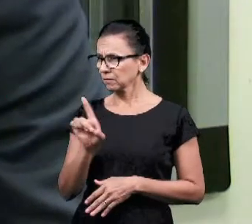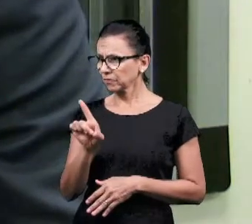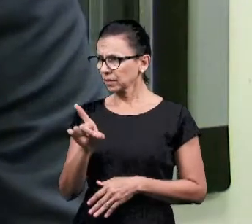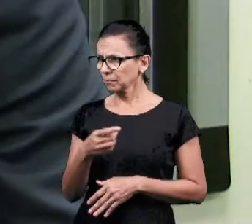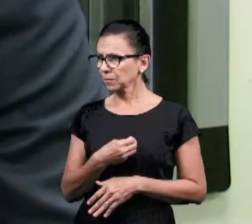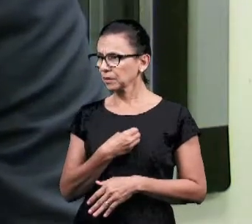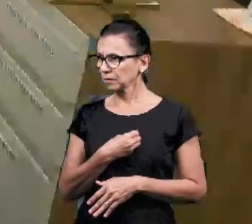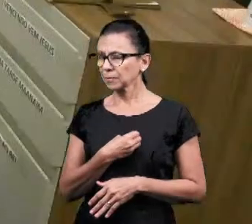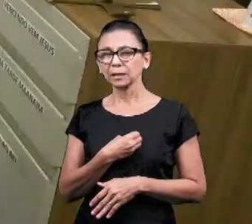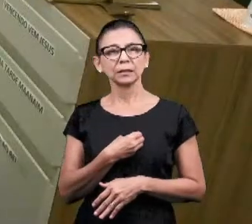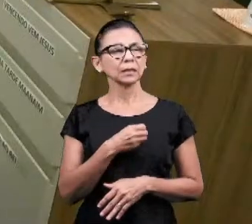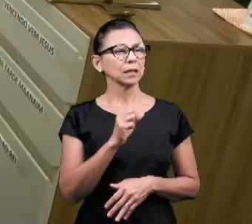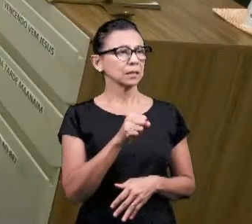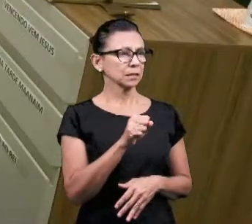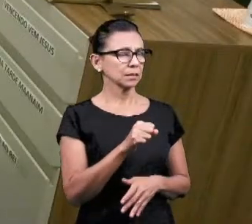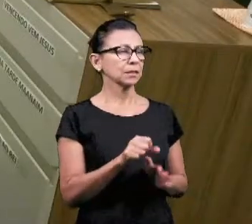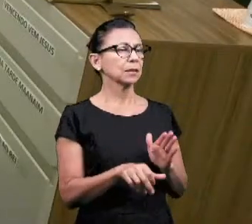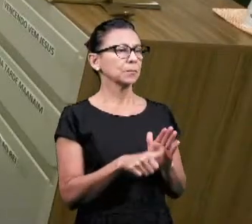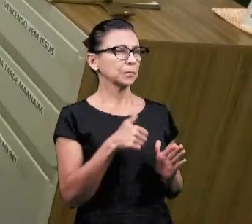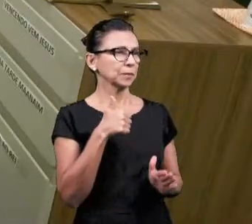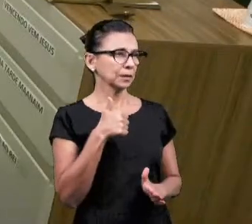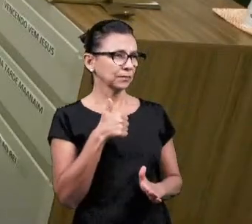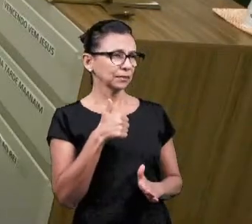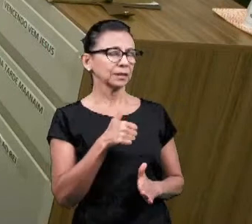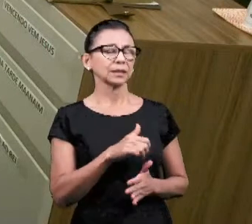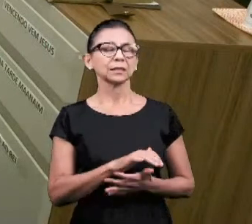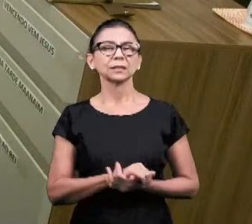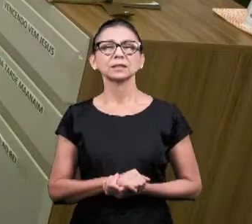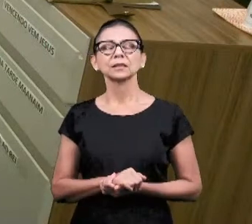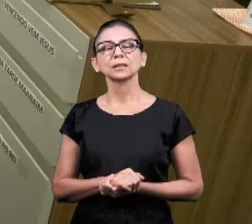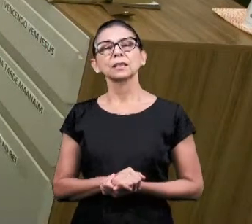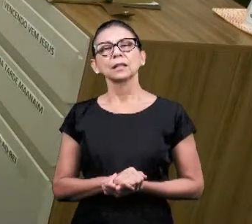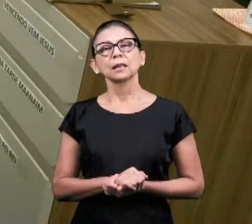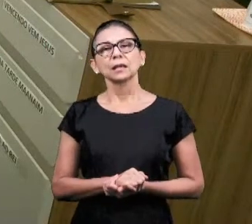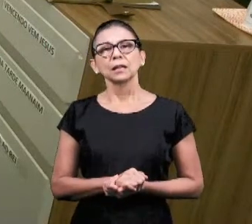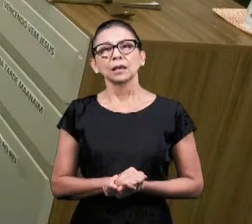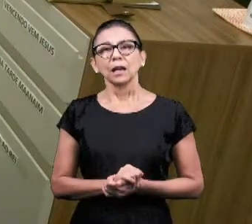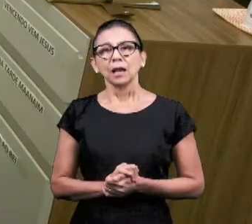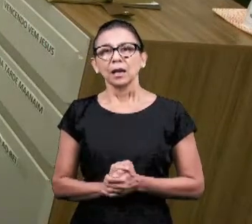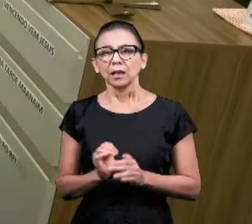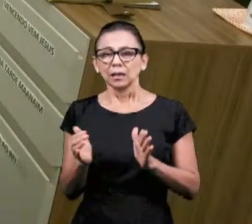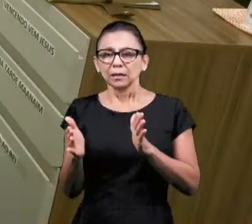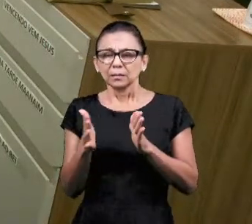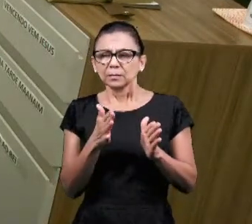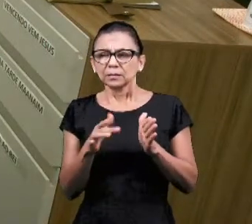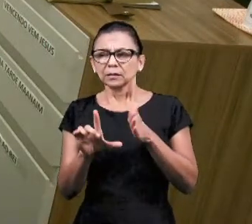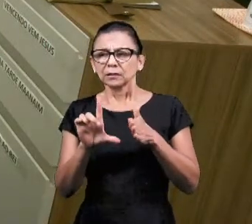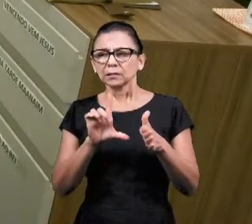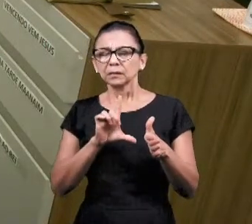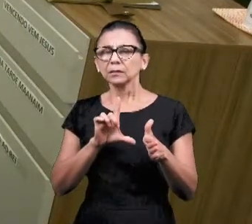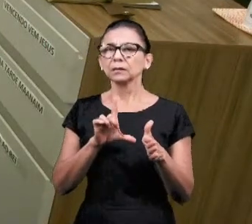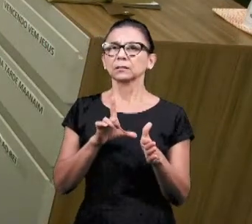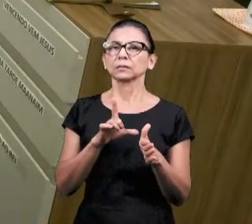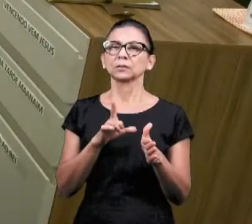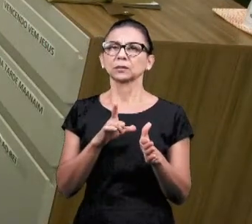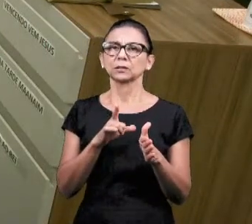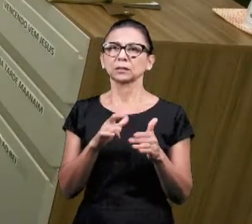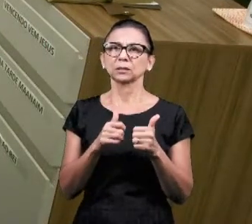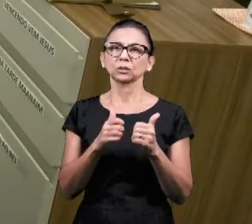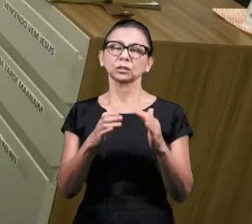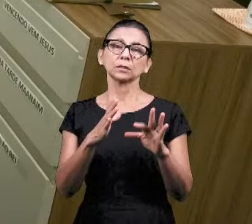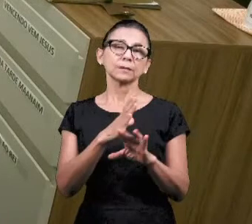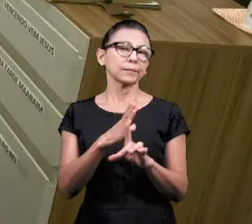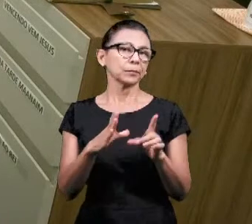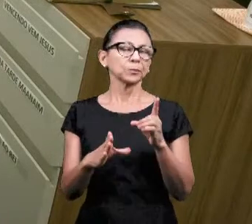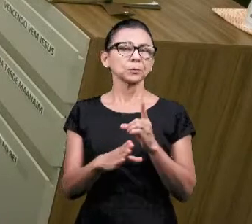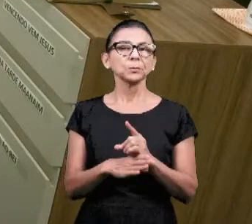vez. Primeira vez participando aqui do nosso pré-culto. O nosso pré-culto, né? É para a gente conversar um pouco com o pastor, a gente fala sobre